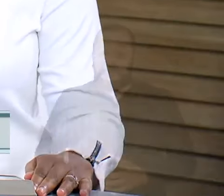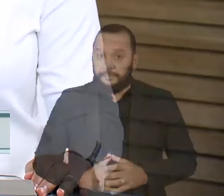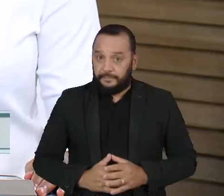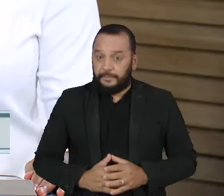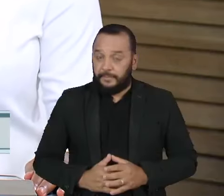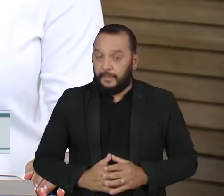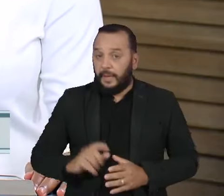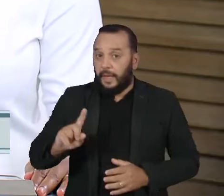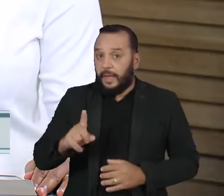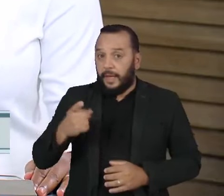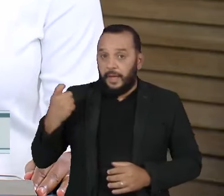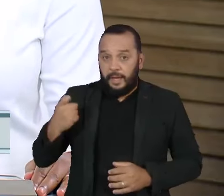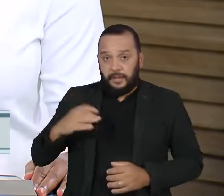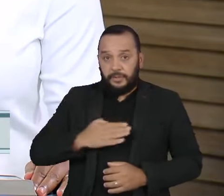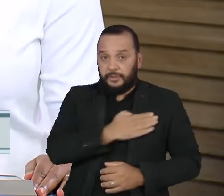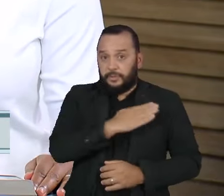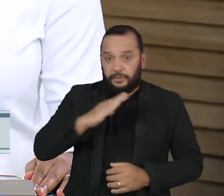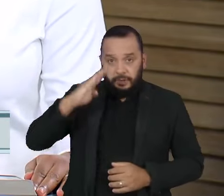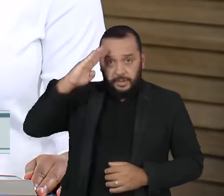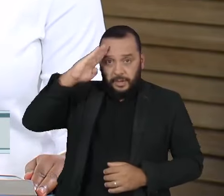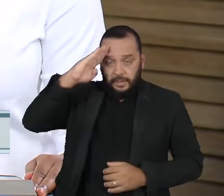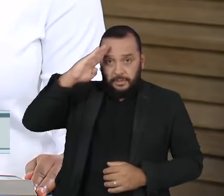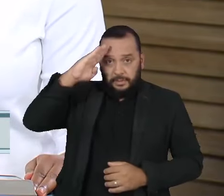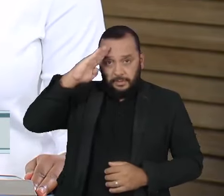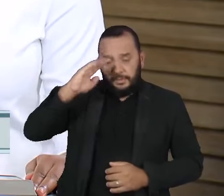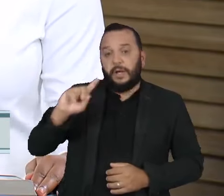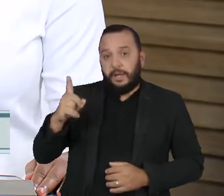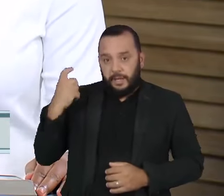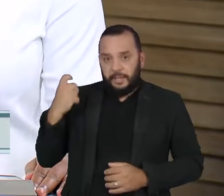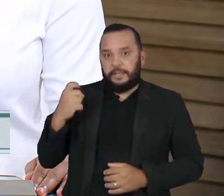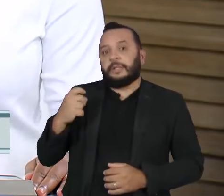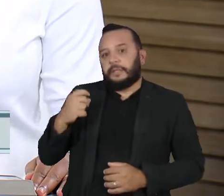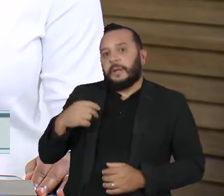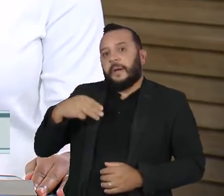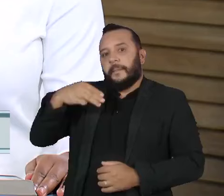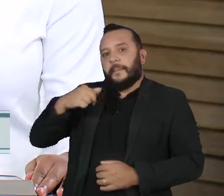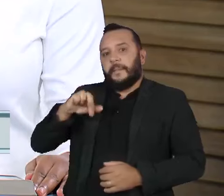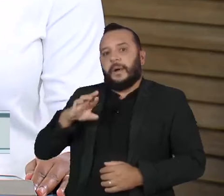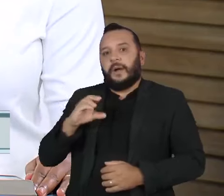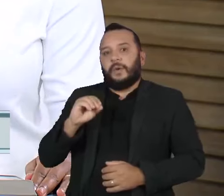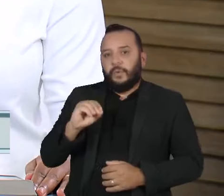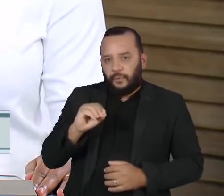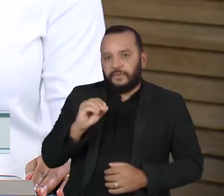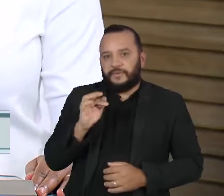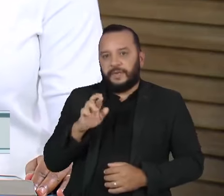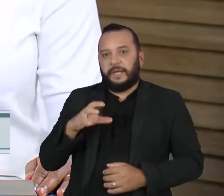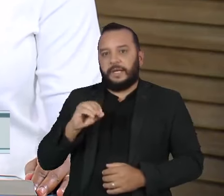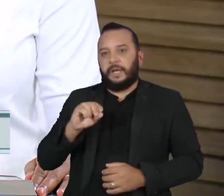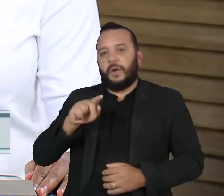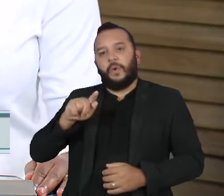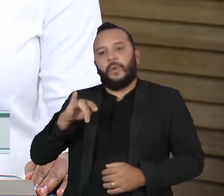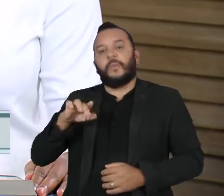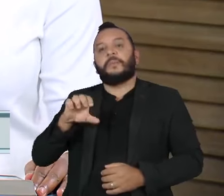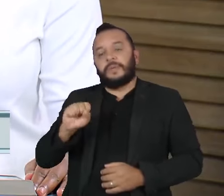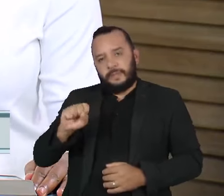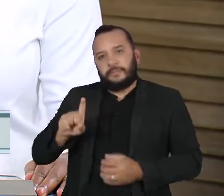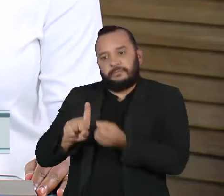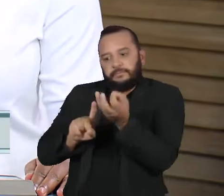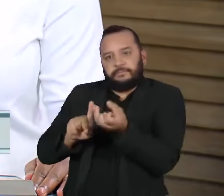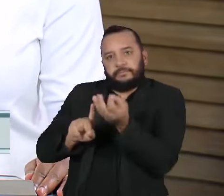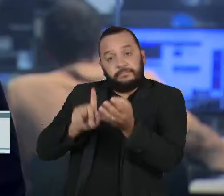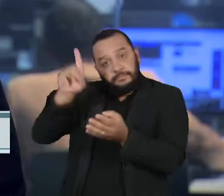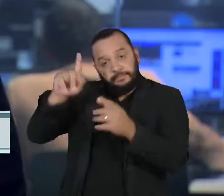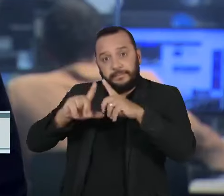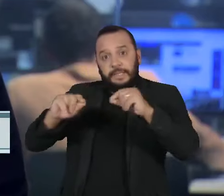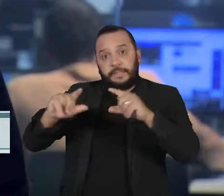O ex-comandante do Exército, general Marco Antônio Freire Gomes, vai depor hoje na sede da Polícia Federal, em Brasília, como